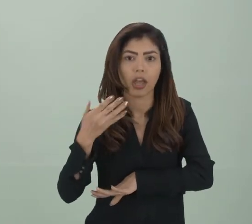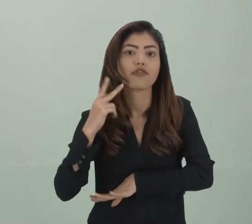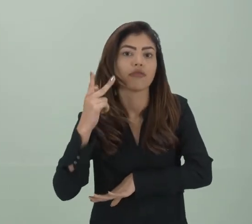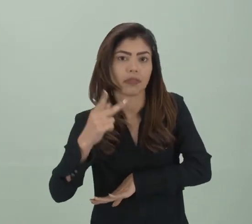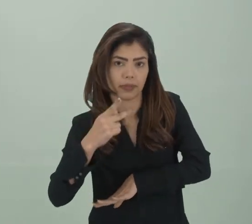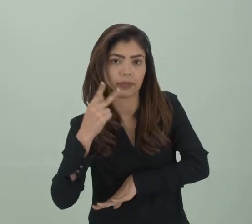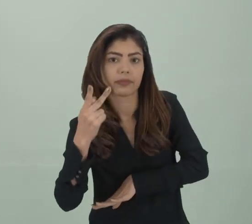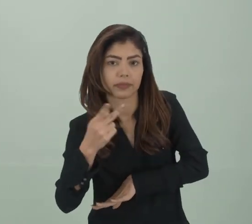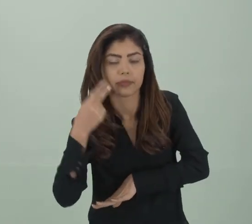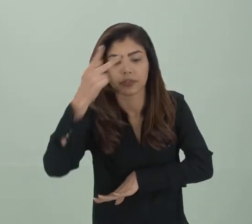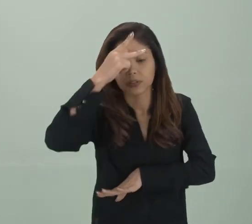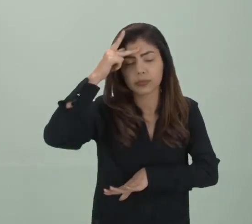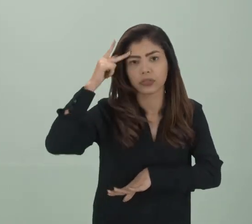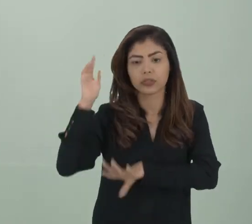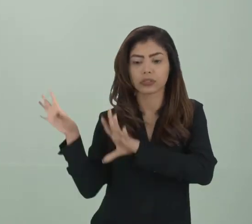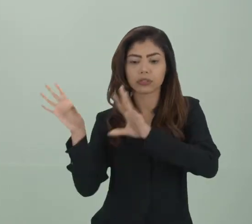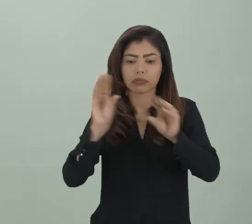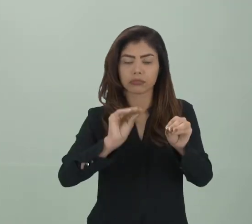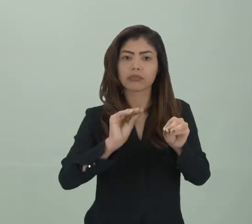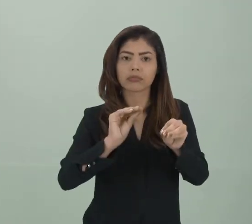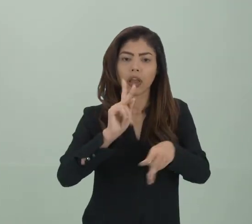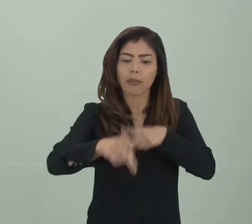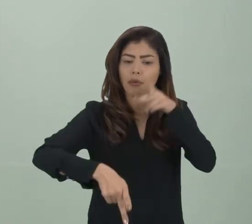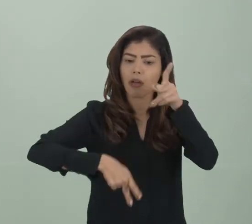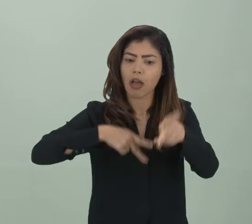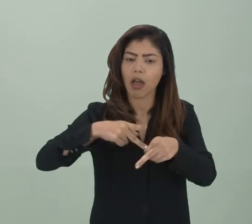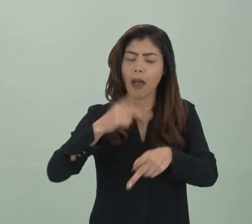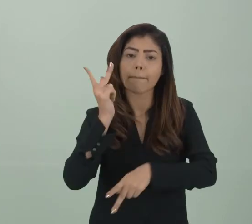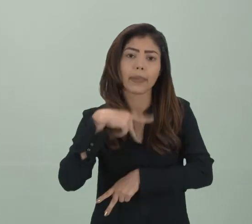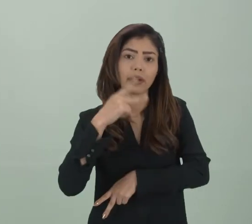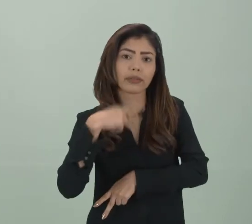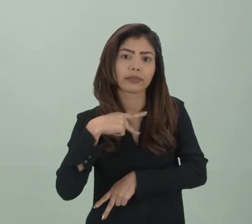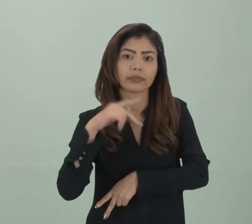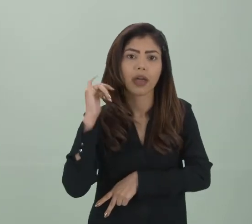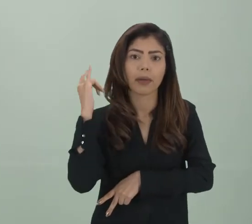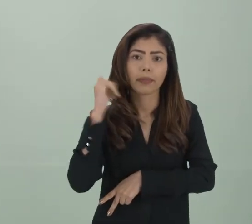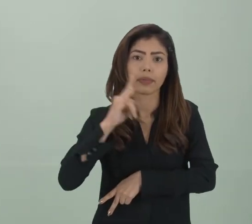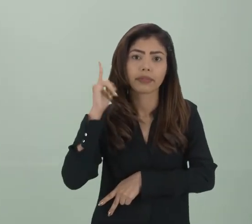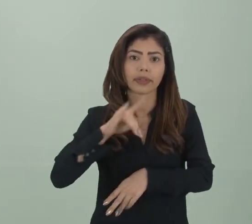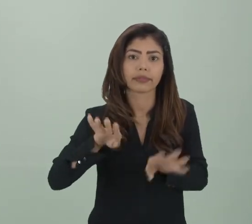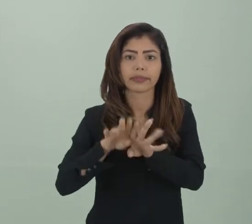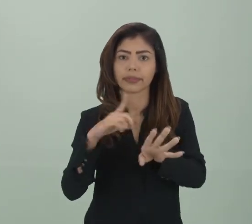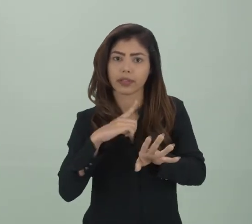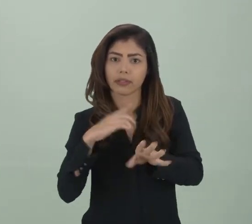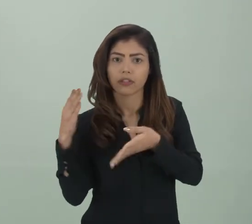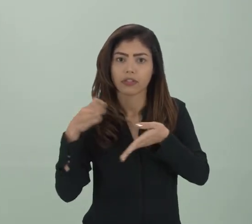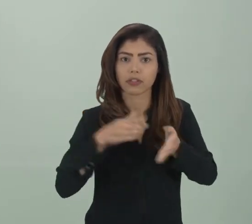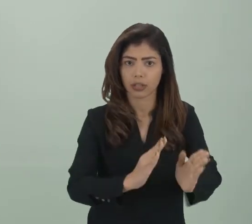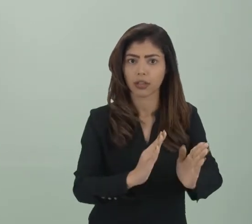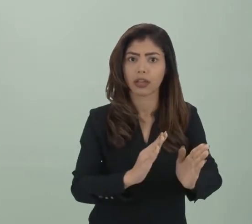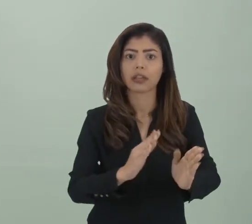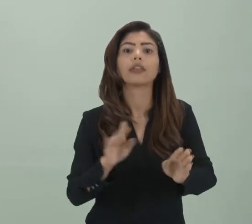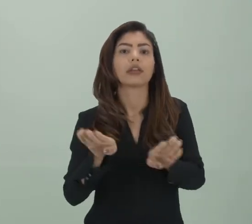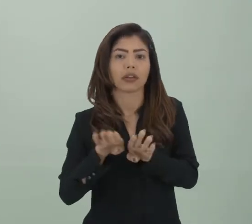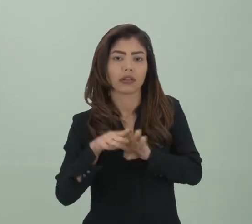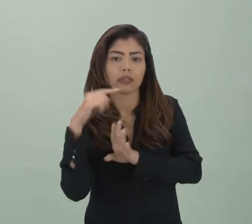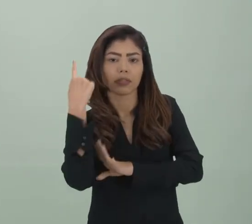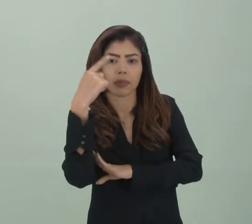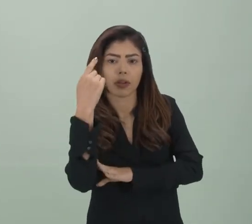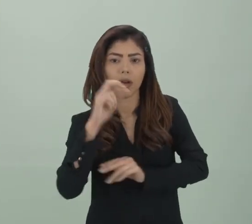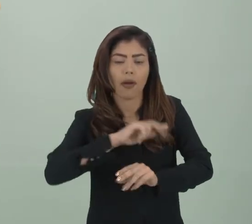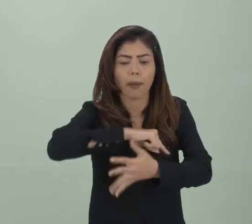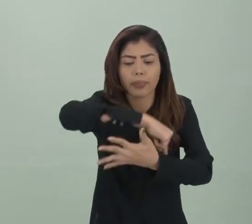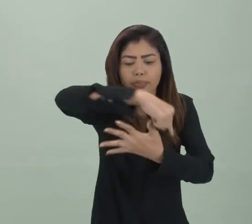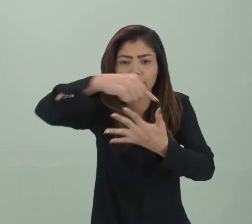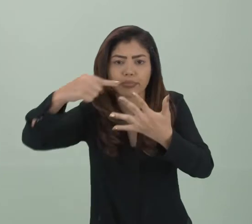fala das pessoas que povoavam regiões como Peru e Bolívia. Com a chegada dos espanhóis, essa mescla de